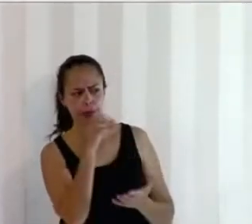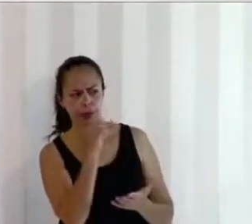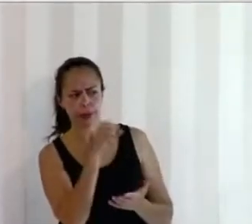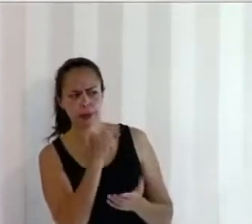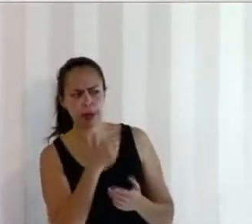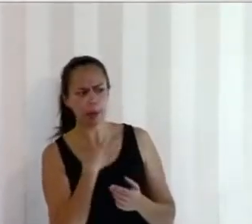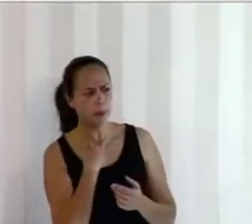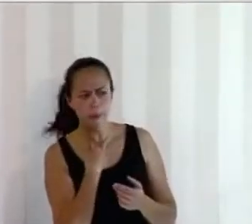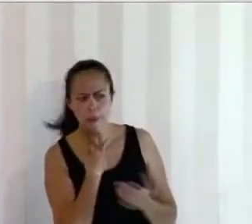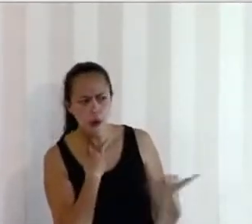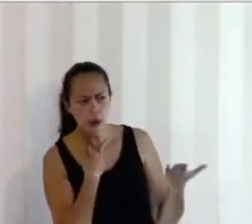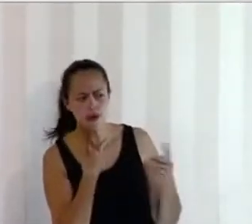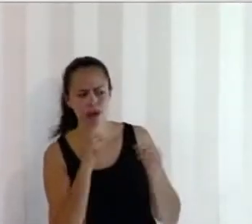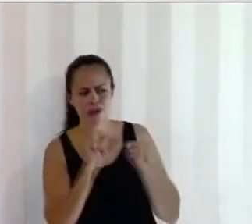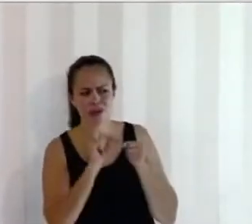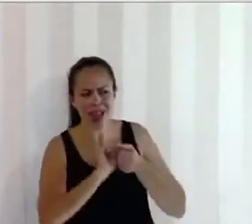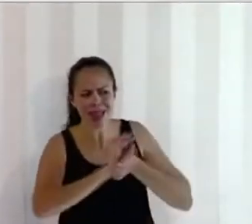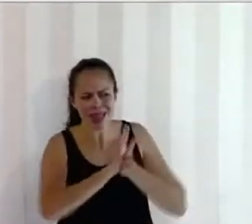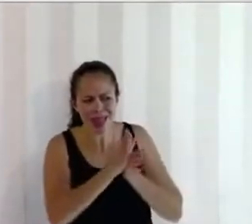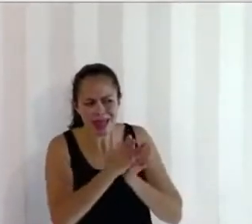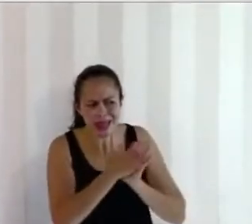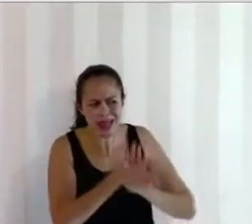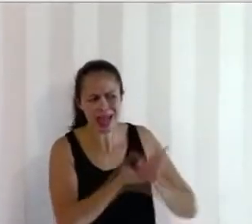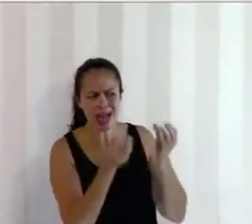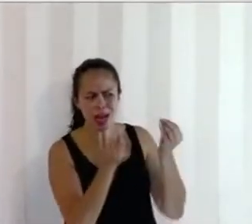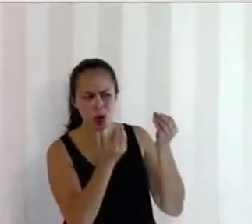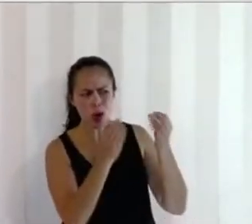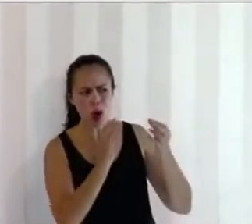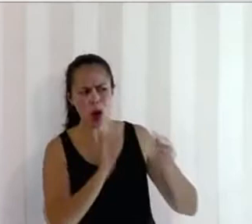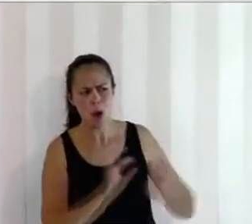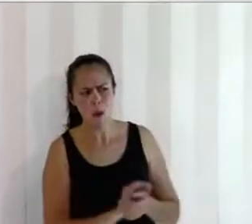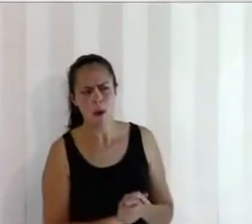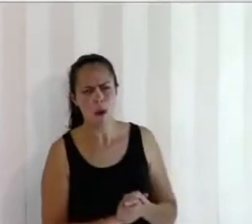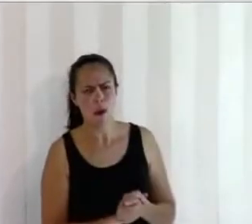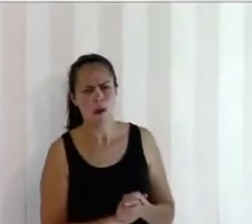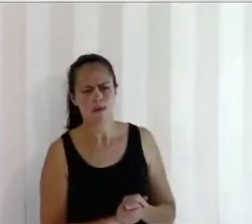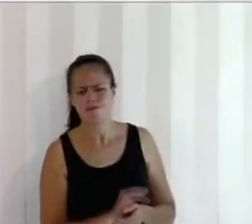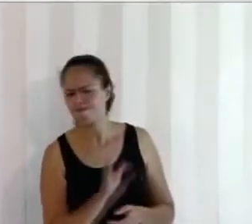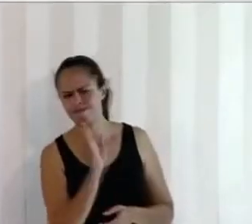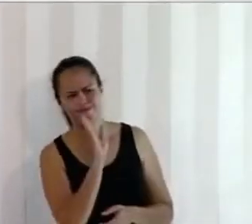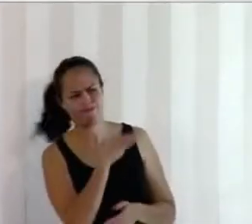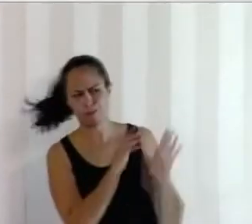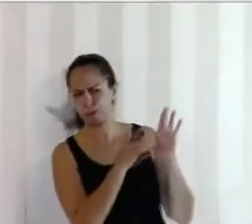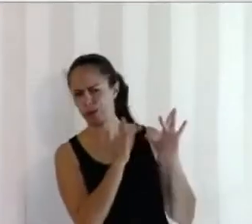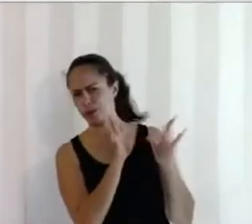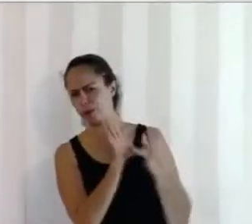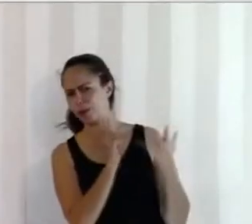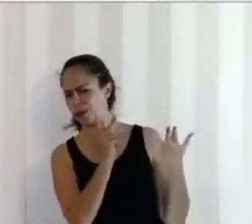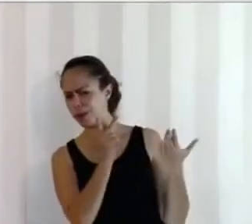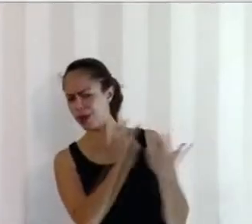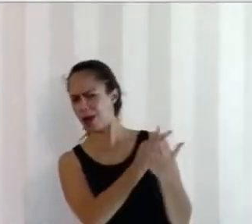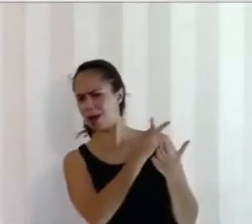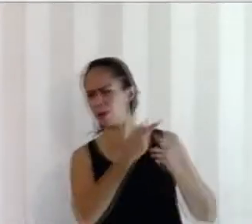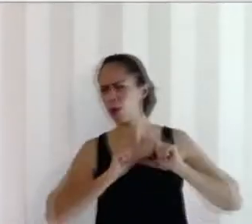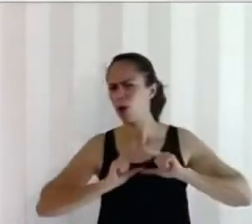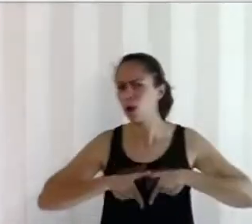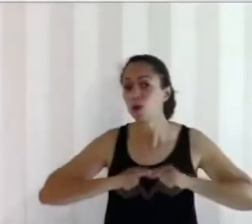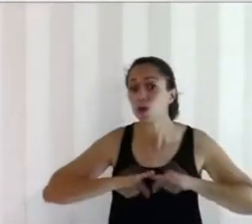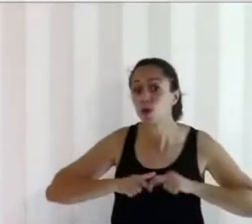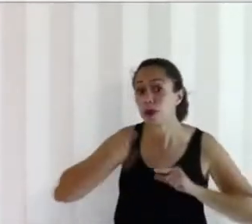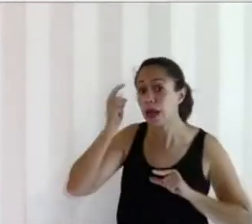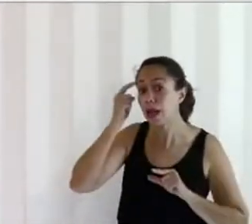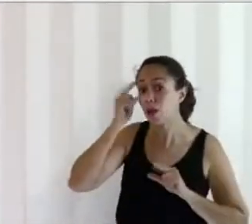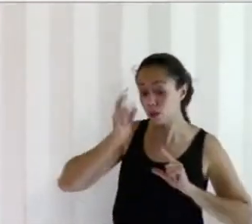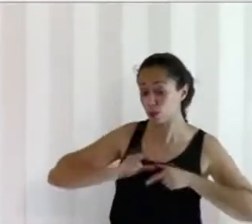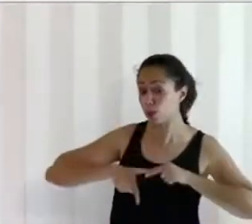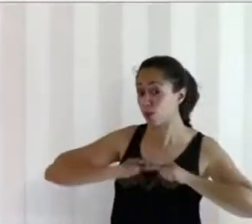Curar alguém no sábado era alguma coisa abominável aos judeus. Mas por